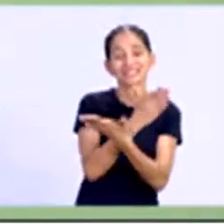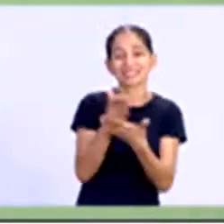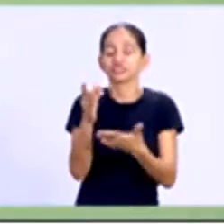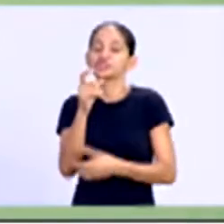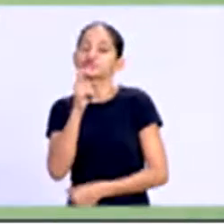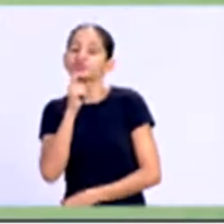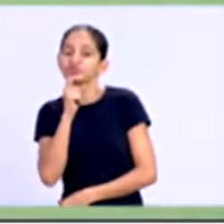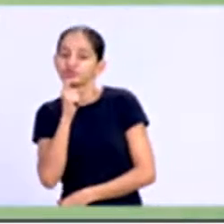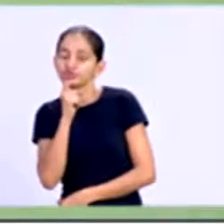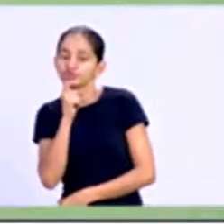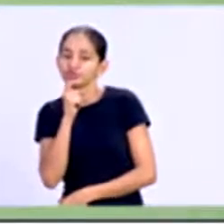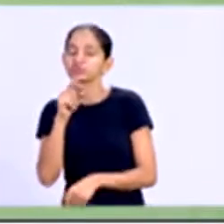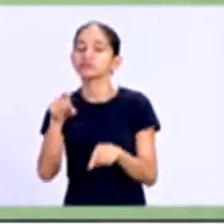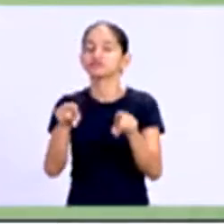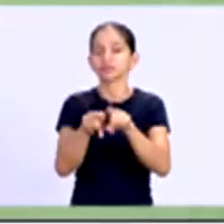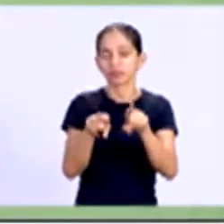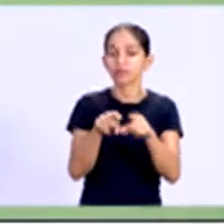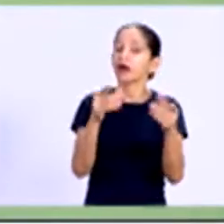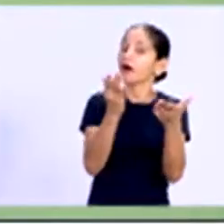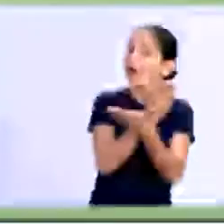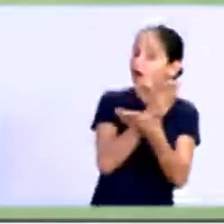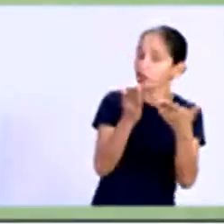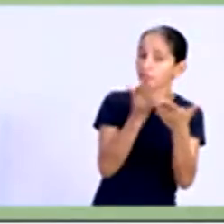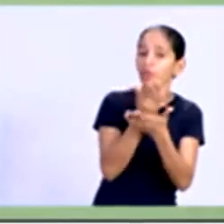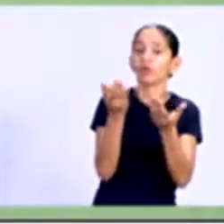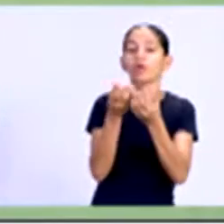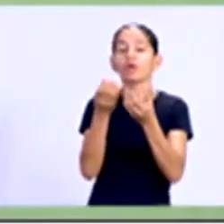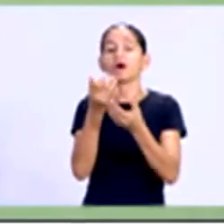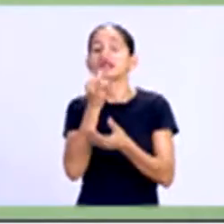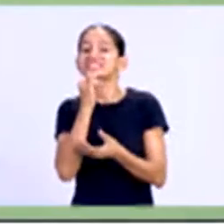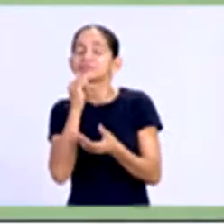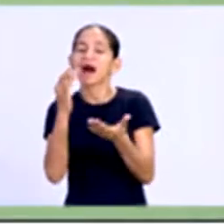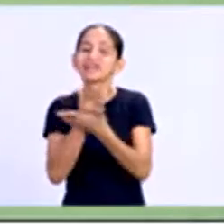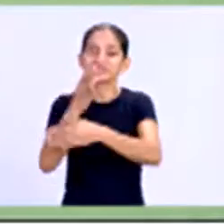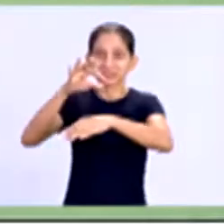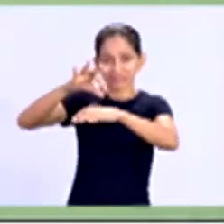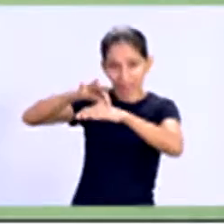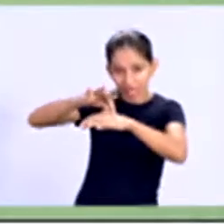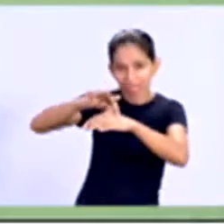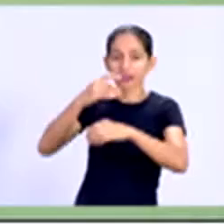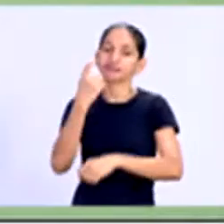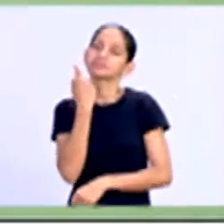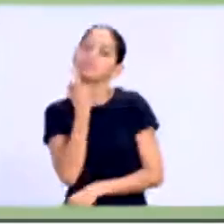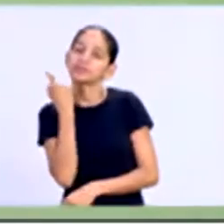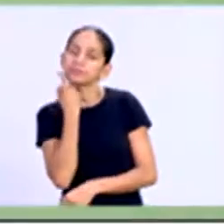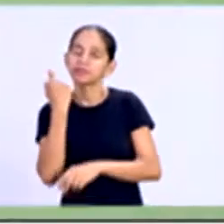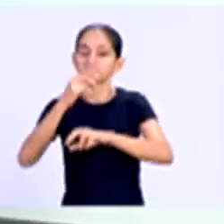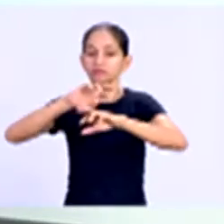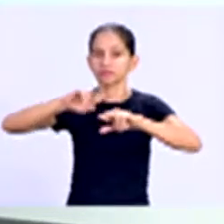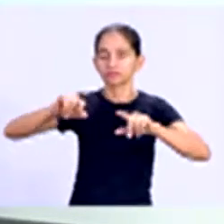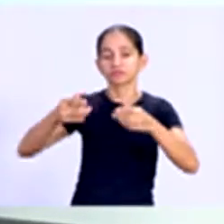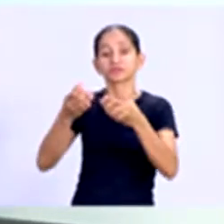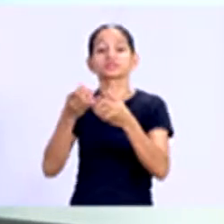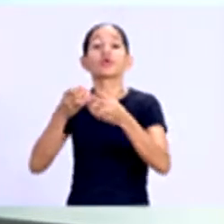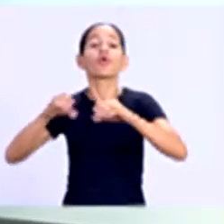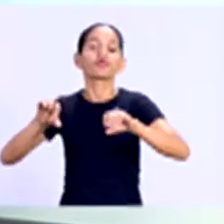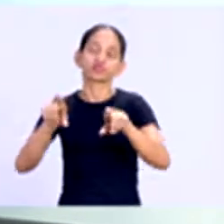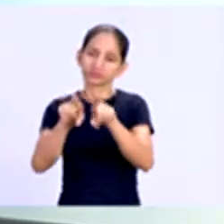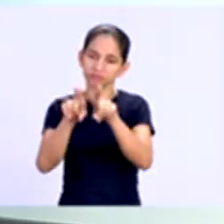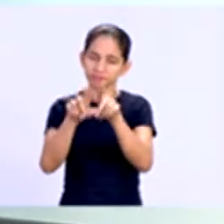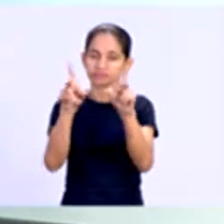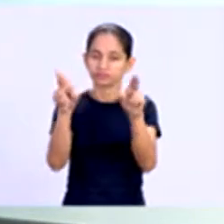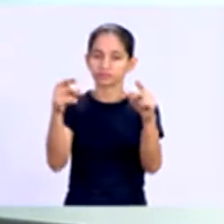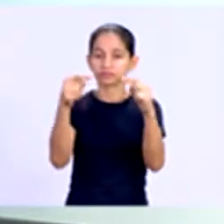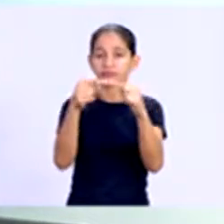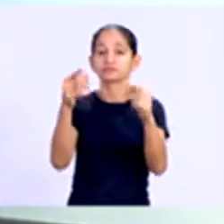sendo responsáveis pela deterioração de ovos, carnes e pescados. Então, já os micro-organismos